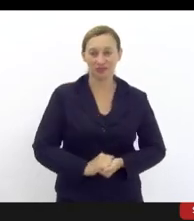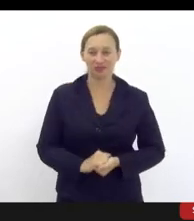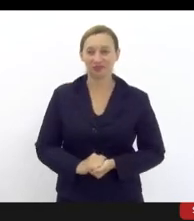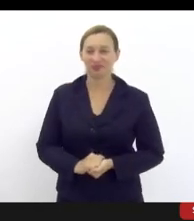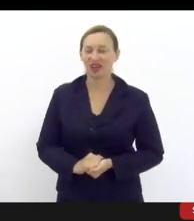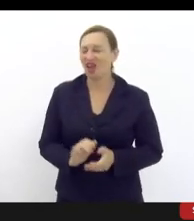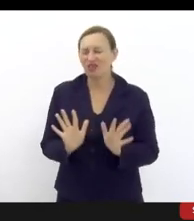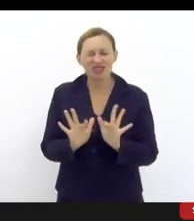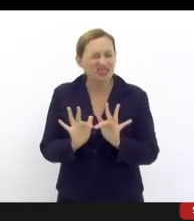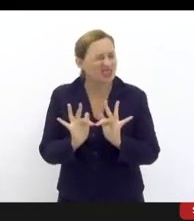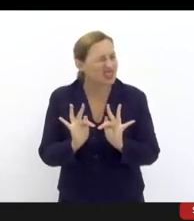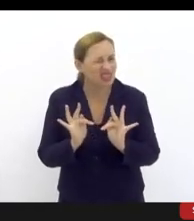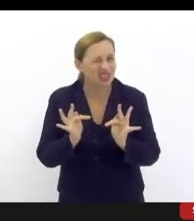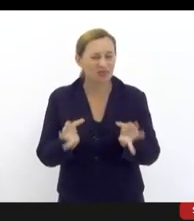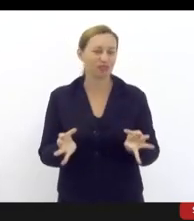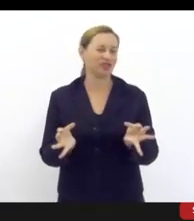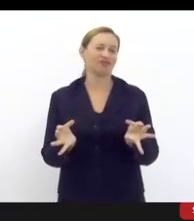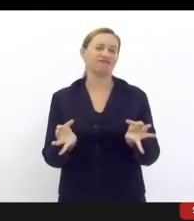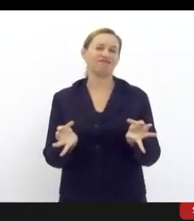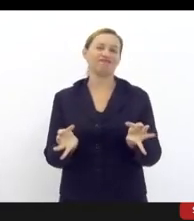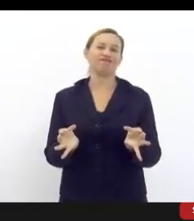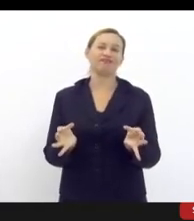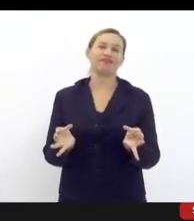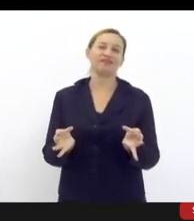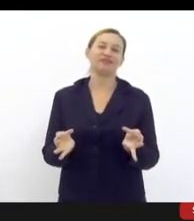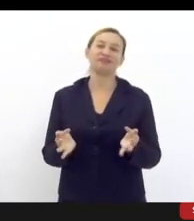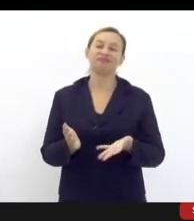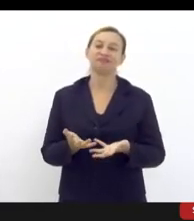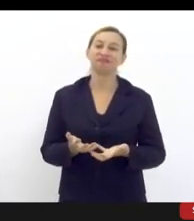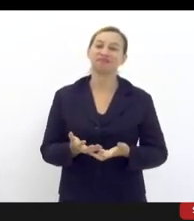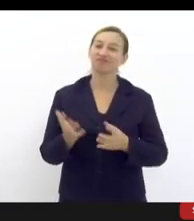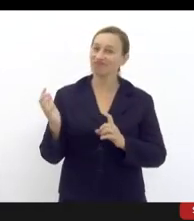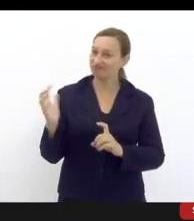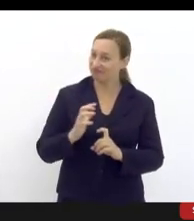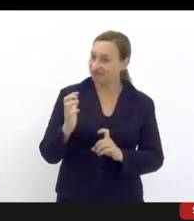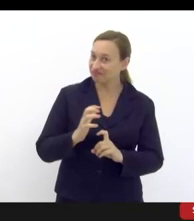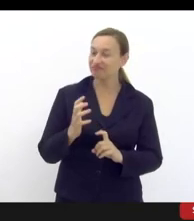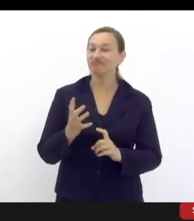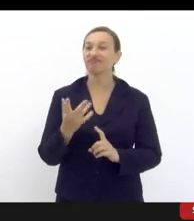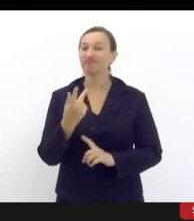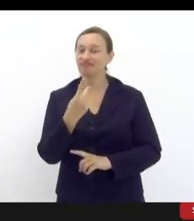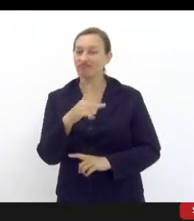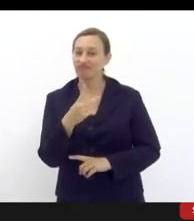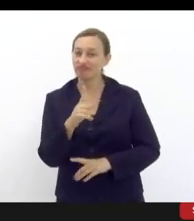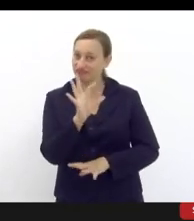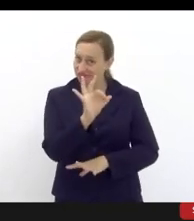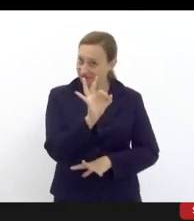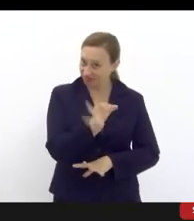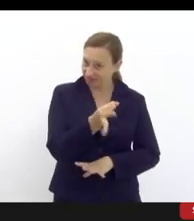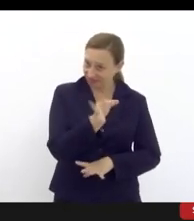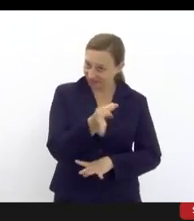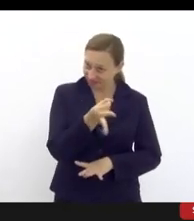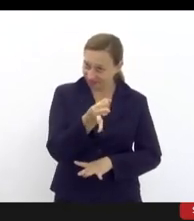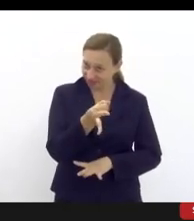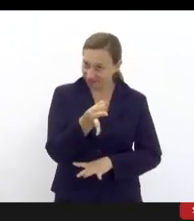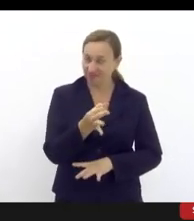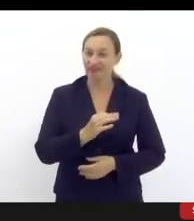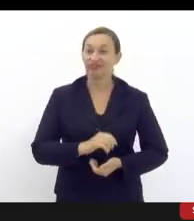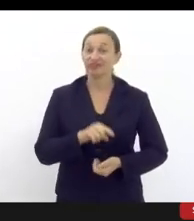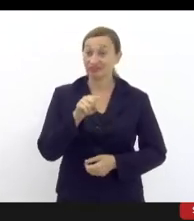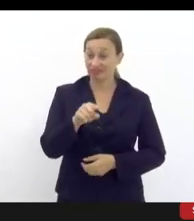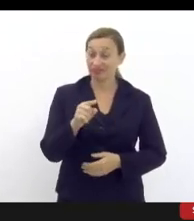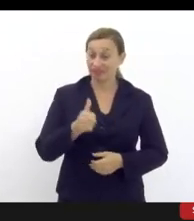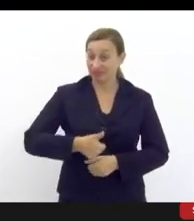coisa muito assim que vai demandar, mas a tua influência, certamente, você agora como